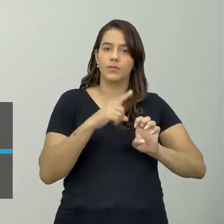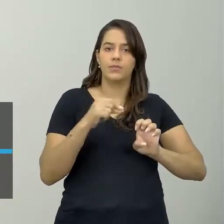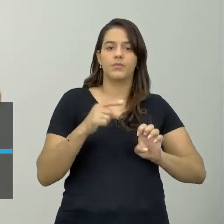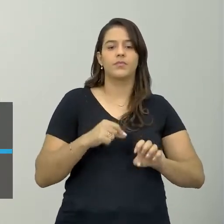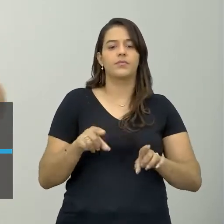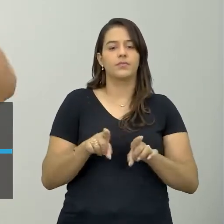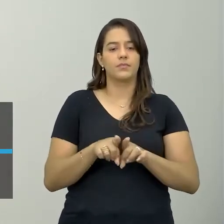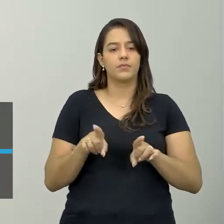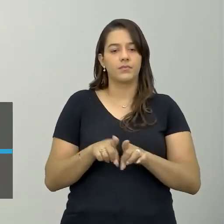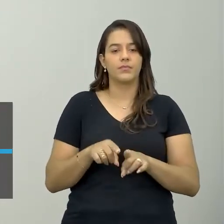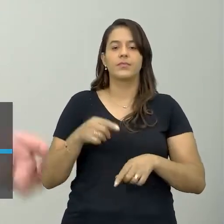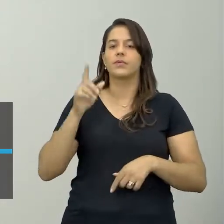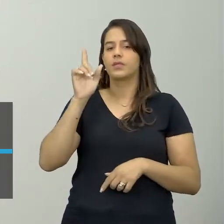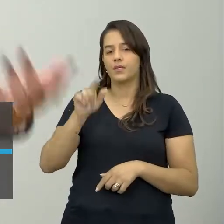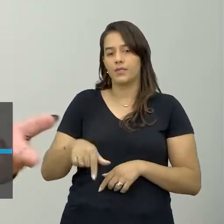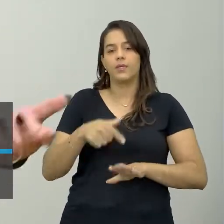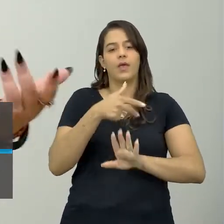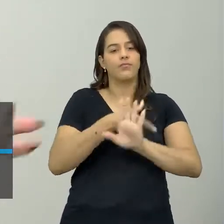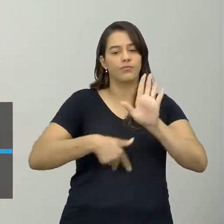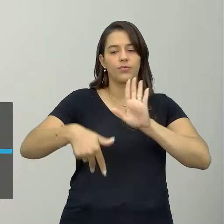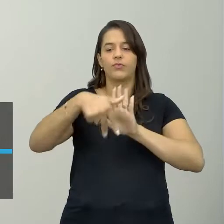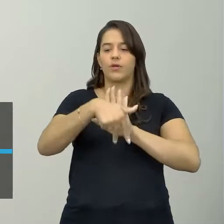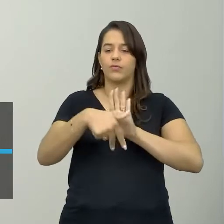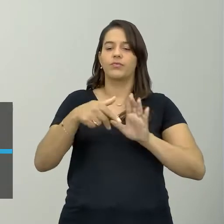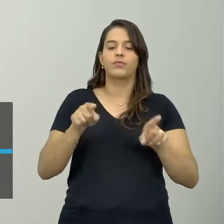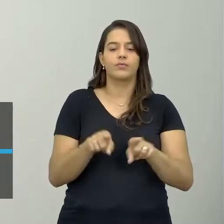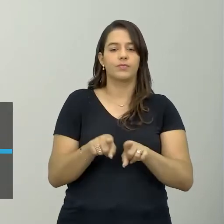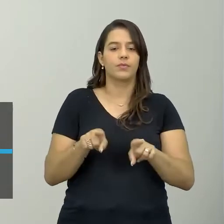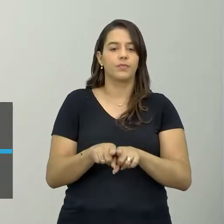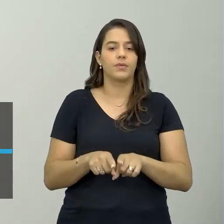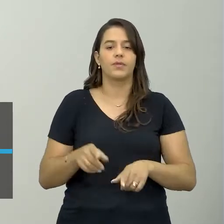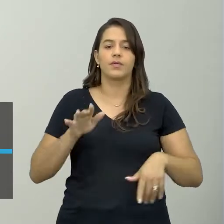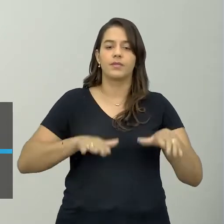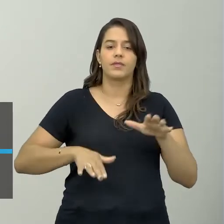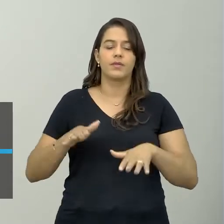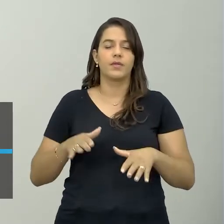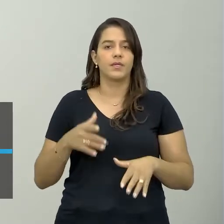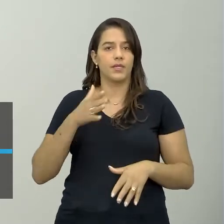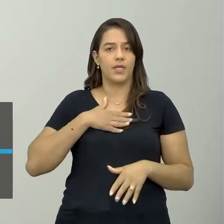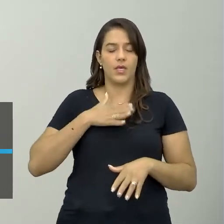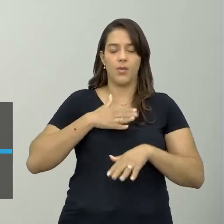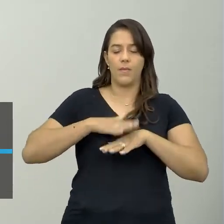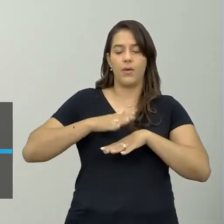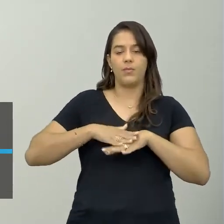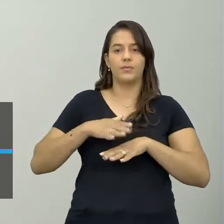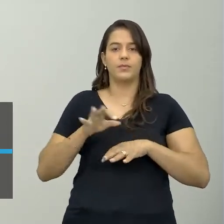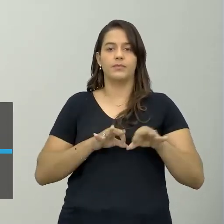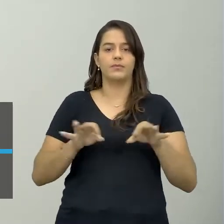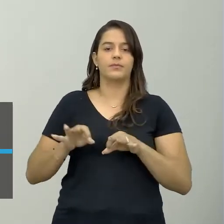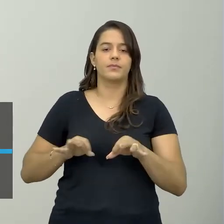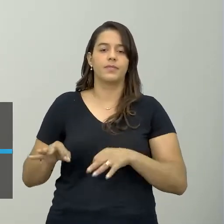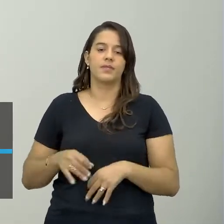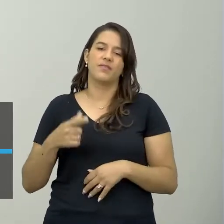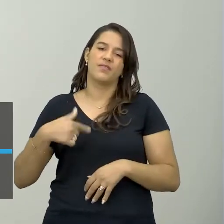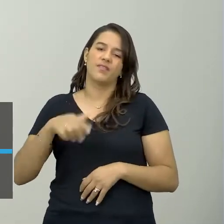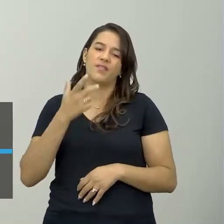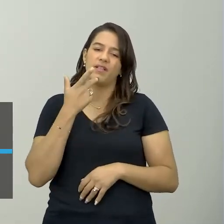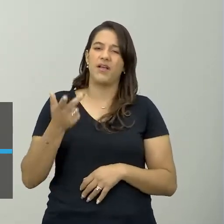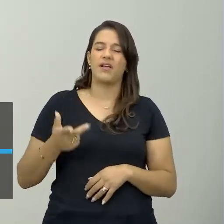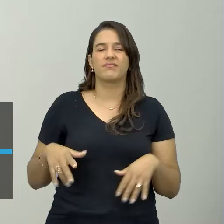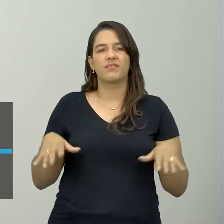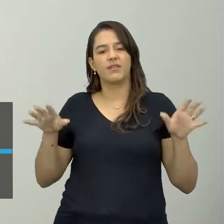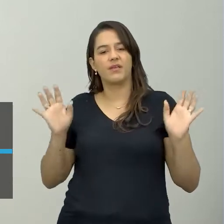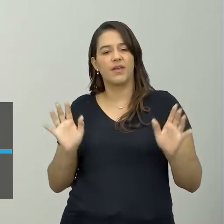quê? Protagonismo, mais uma vez, que é a gente pegar o problema para as nossas próprias mãos, né? E não deixar tipo, gente,